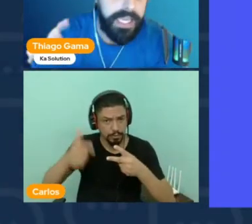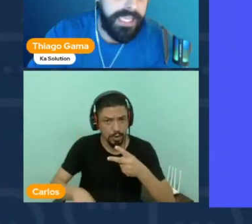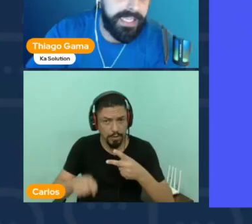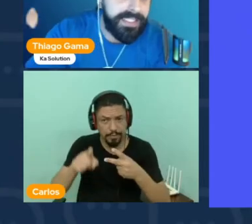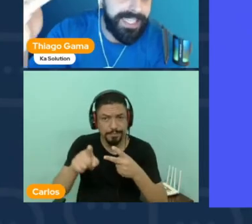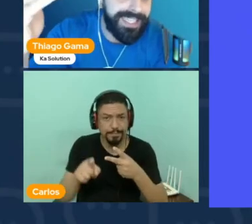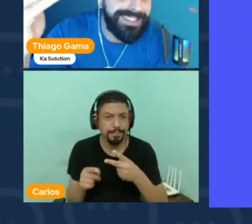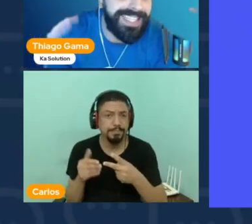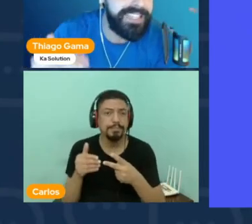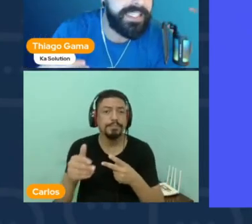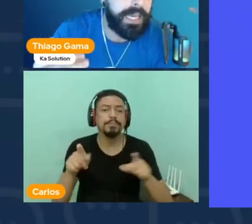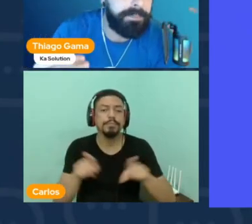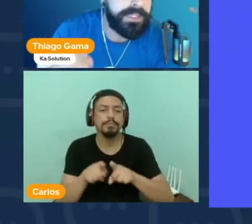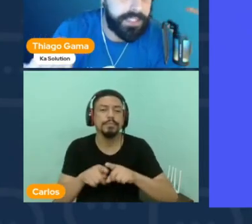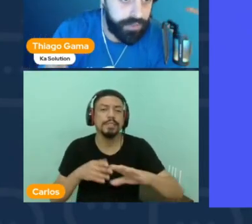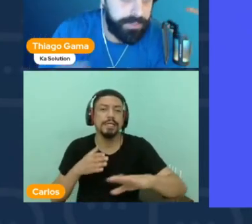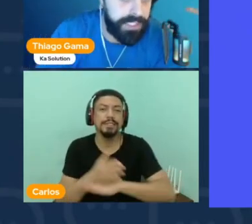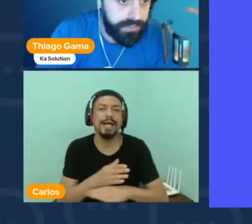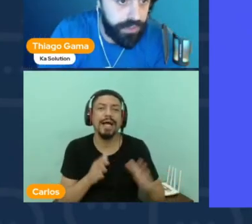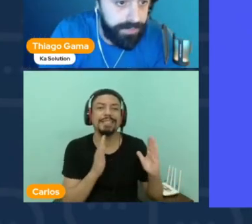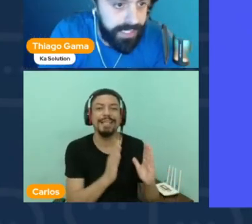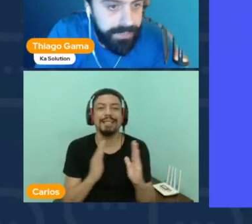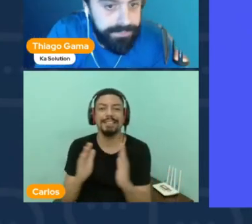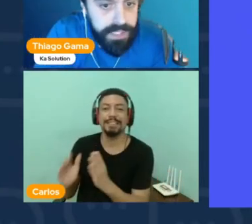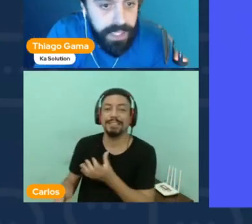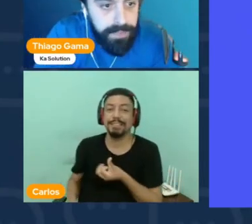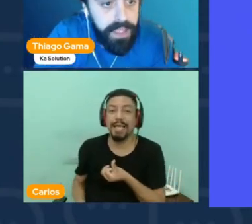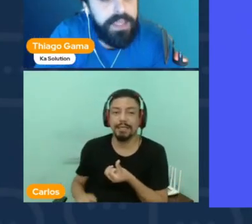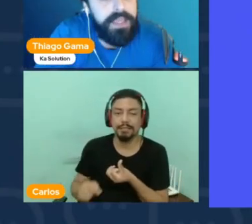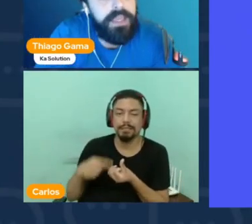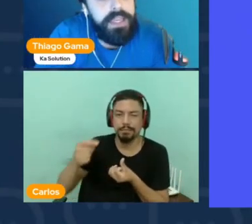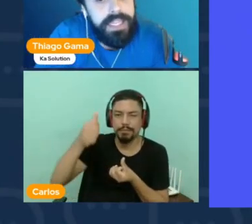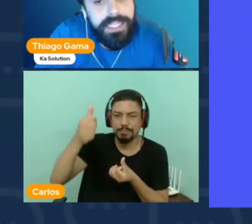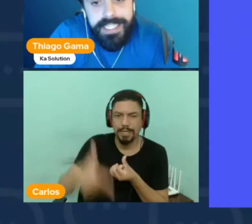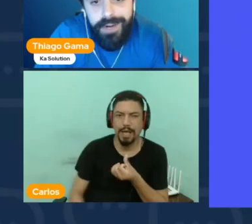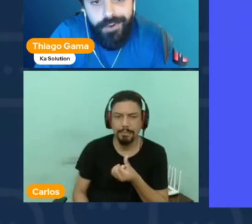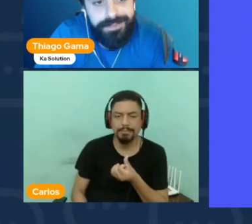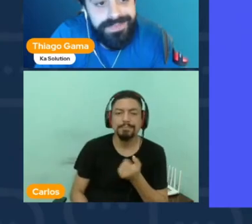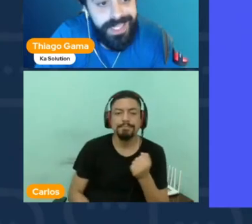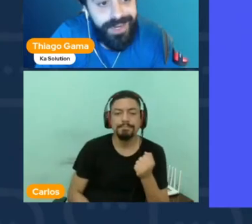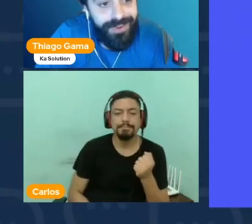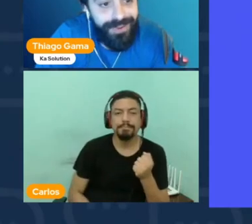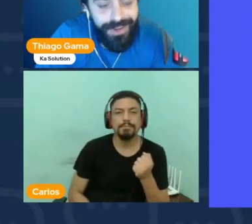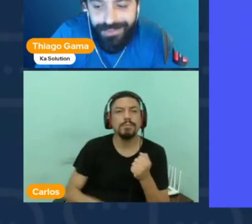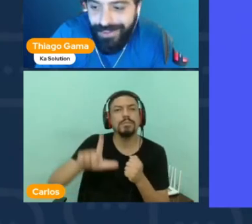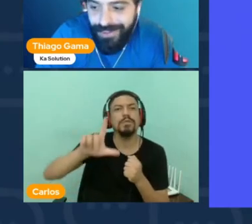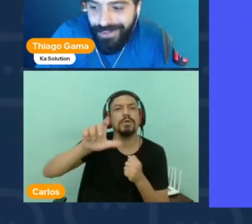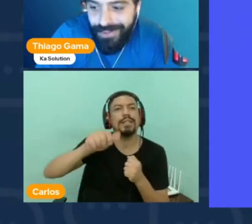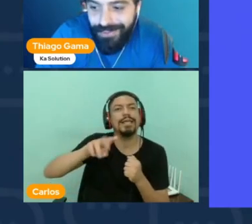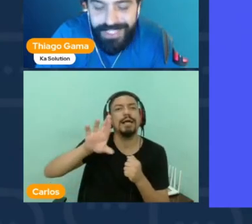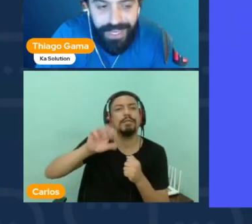vocês, e acessar 6 etapas, que eu também já vou explicar, tá? Leandrão, então eu vou dar os